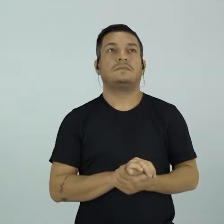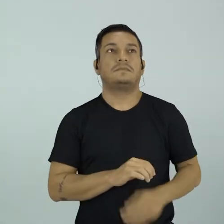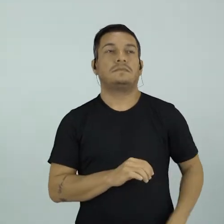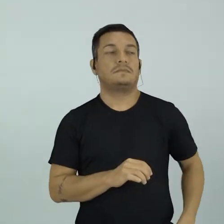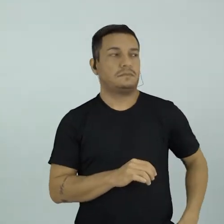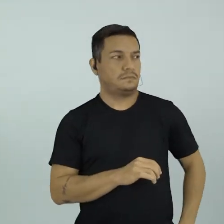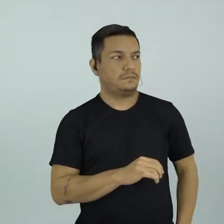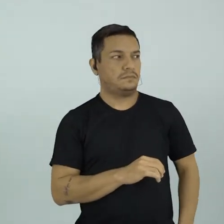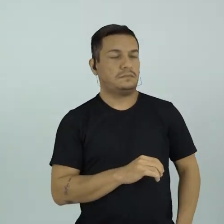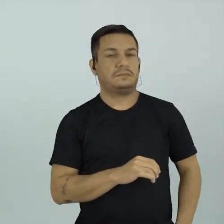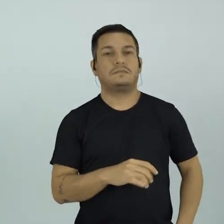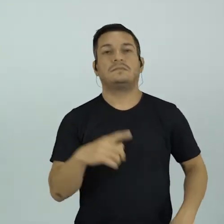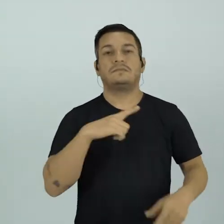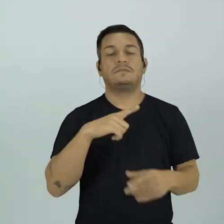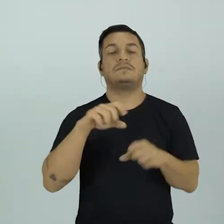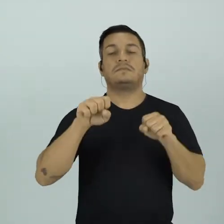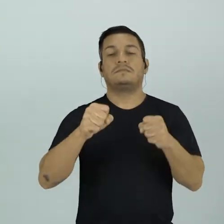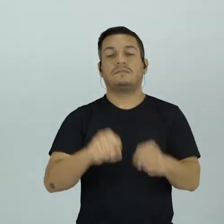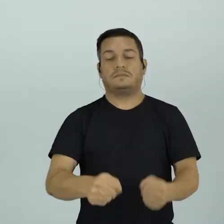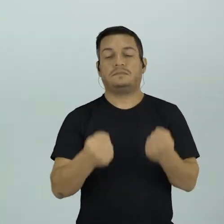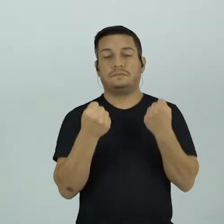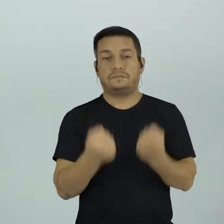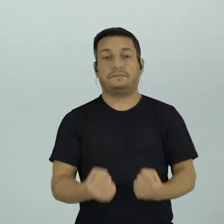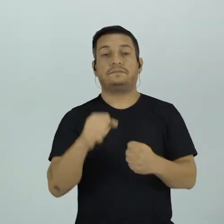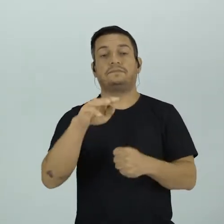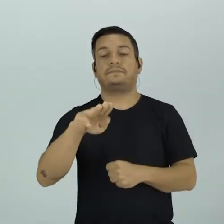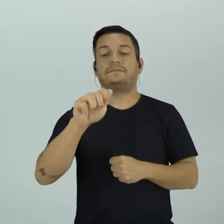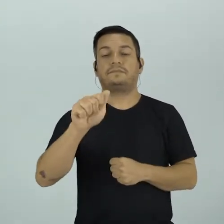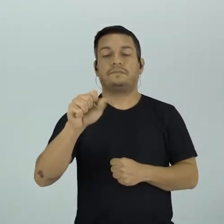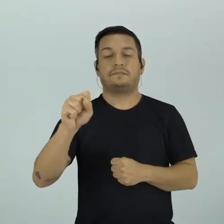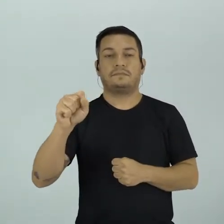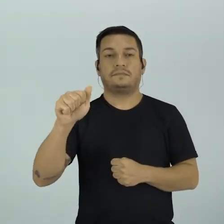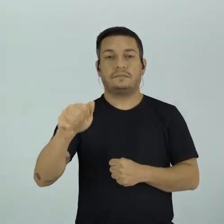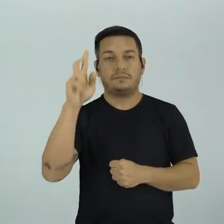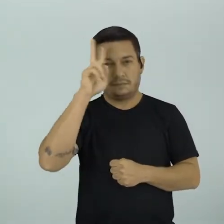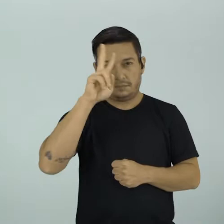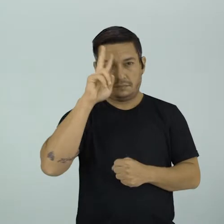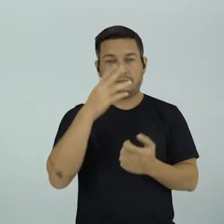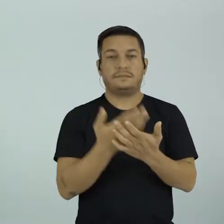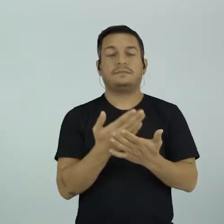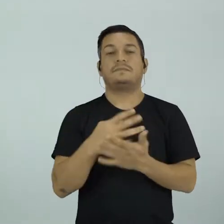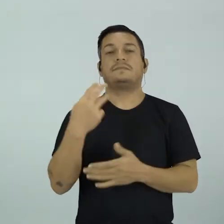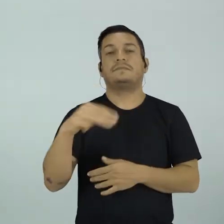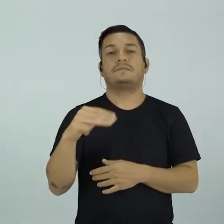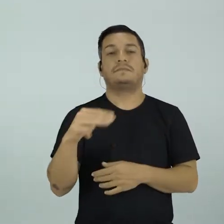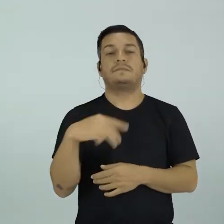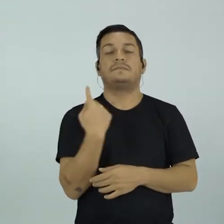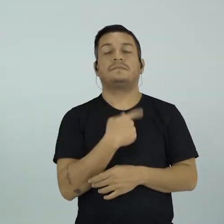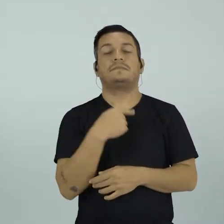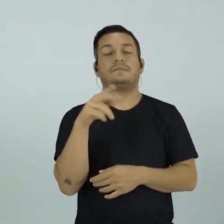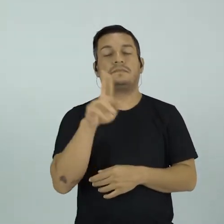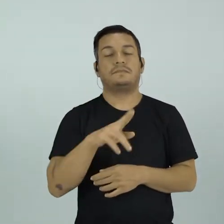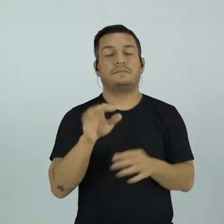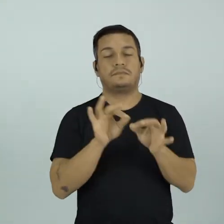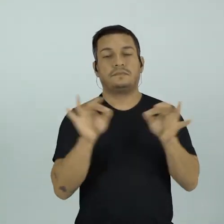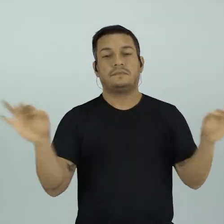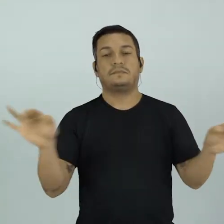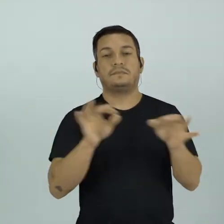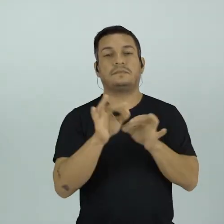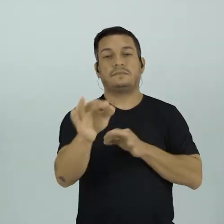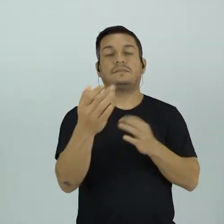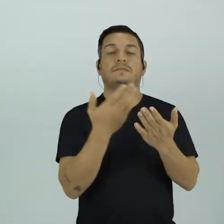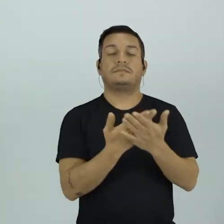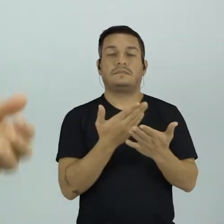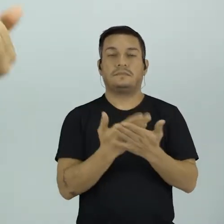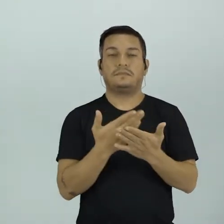E também possui massa. Lembra lá da nossa aula de matemática, quando nós estudamos as medidas, medida de